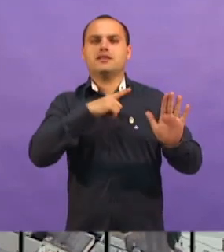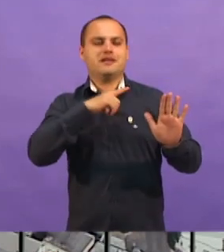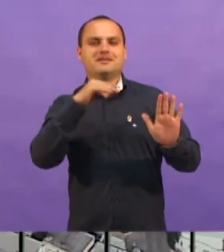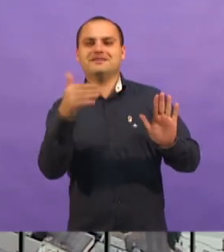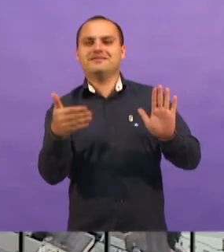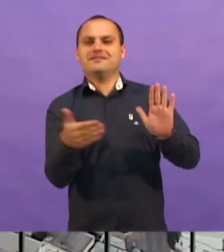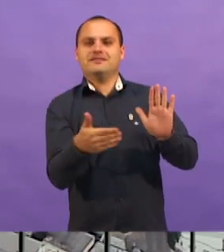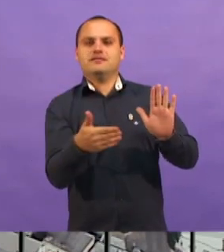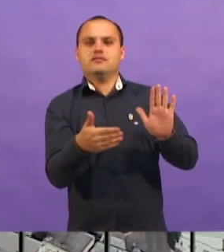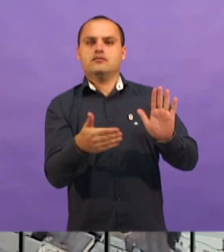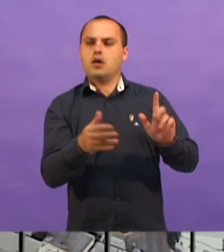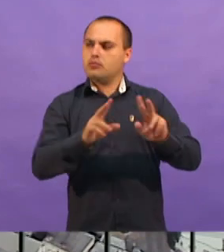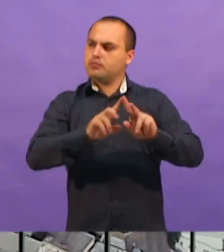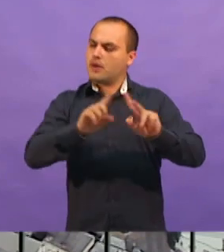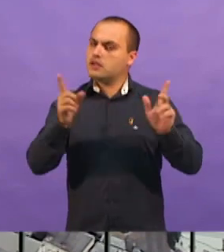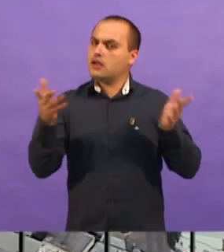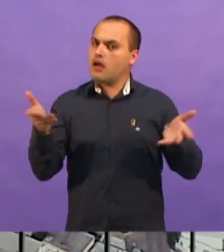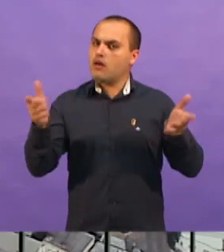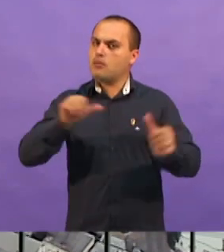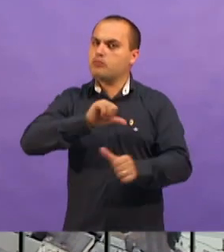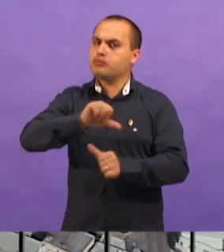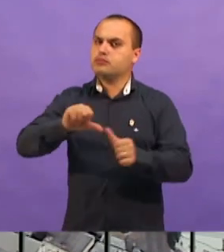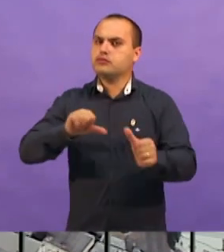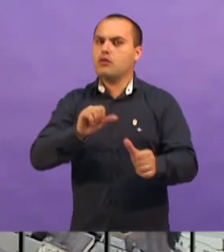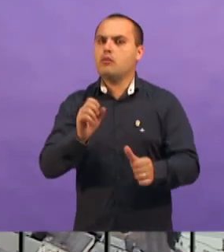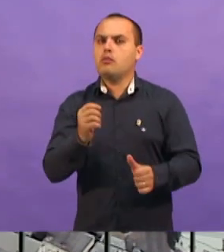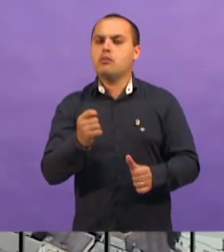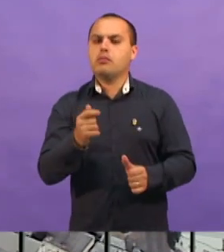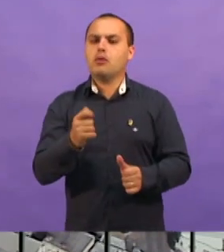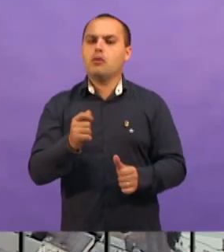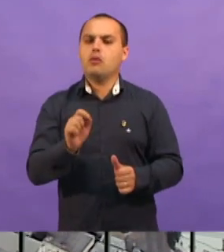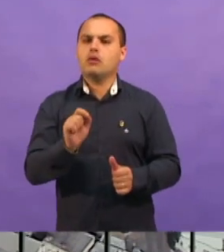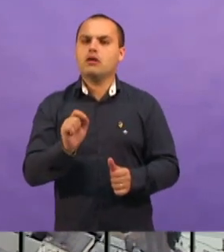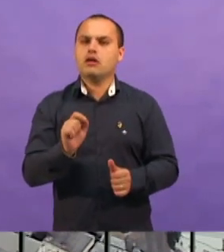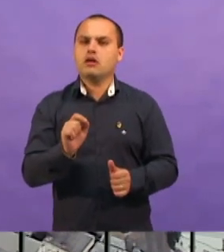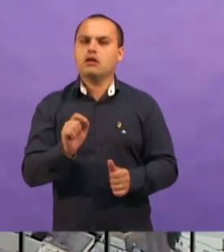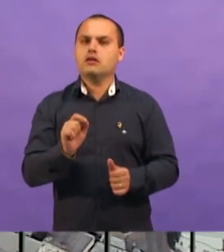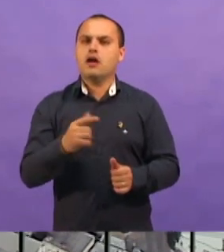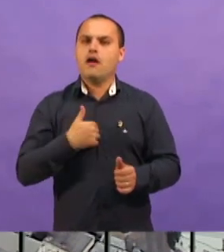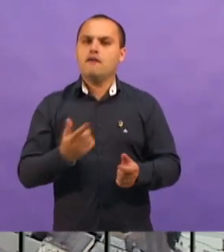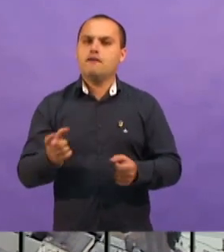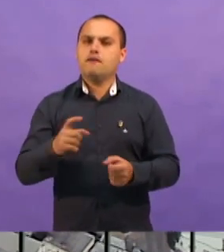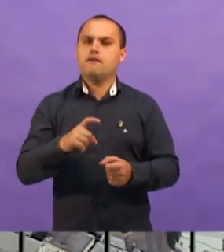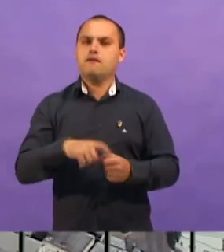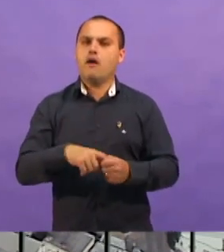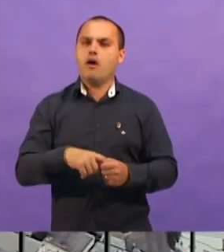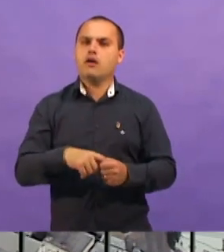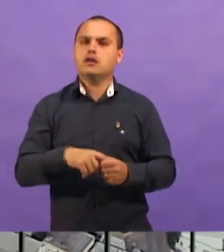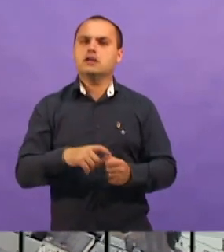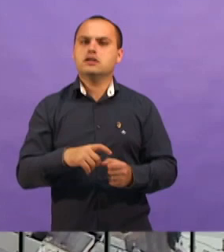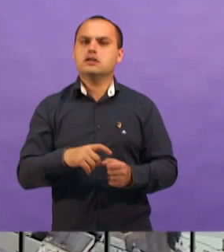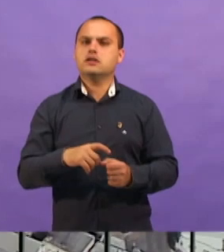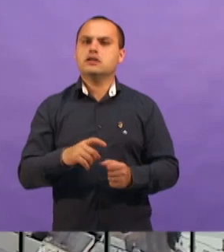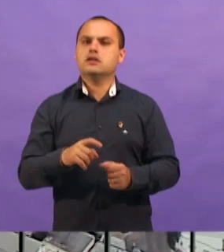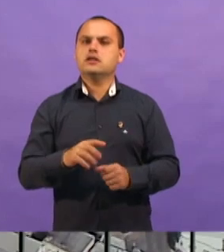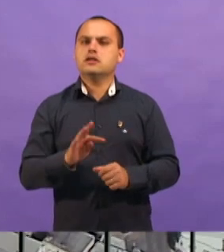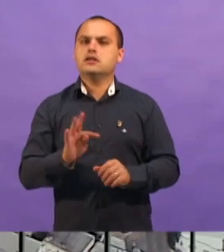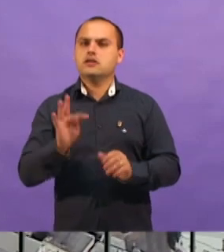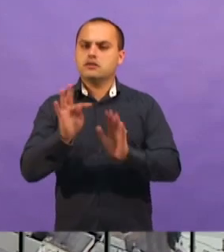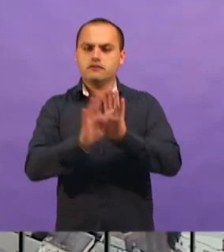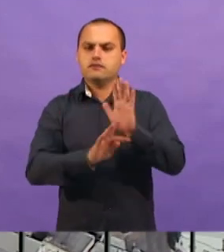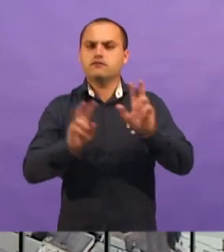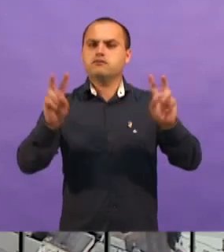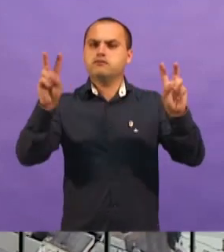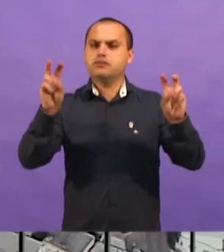reafirmamos o título, mas agora já voltados, até porque uma instituição de caráter estritamente cultural